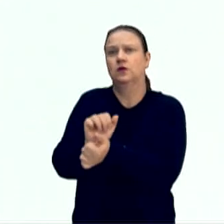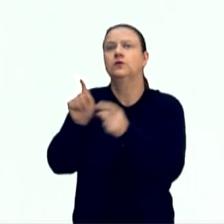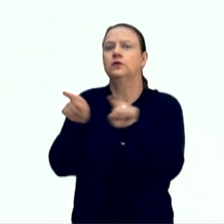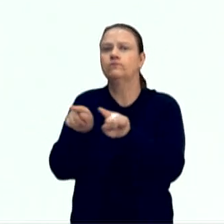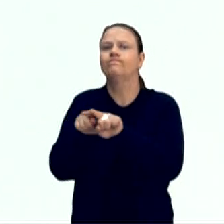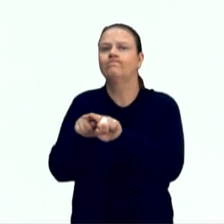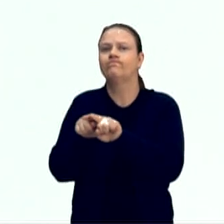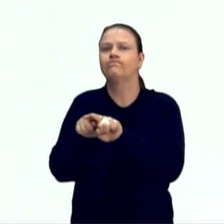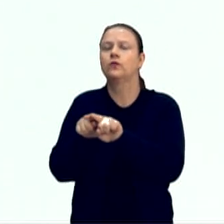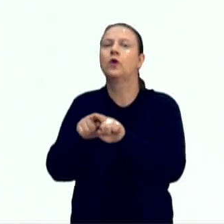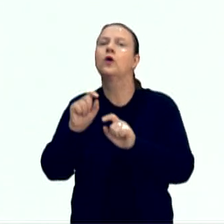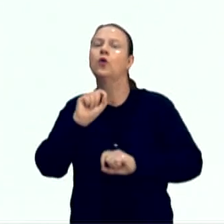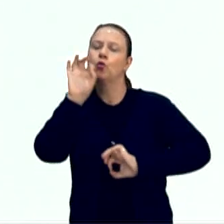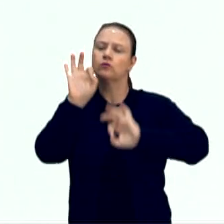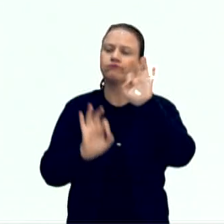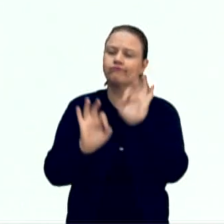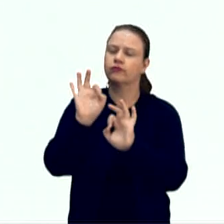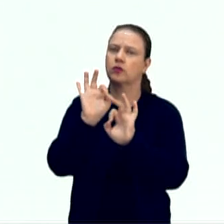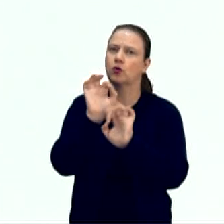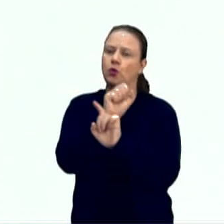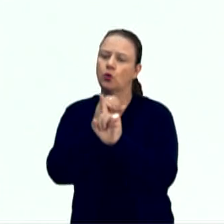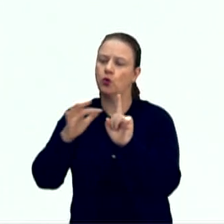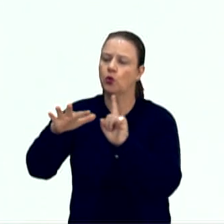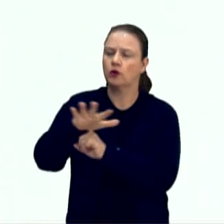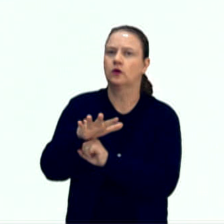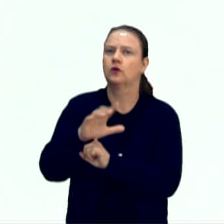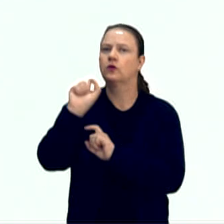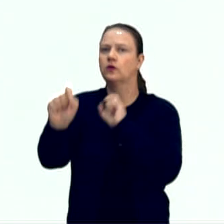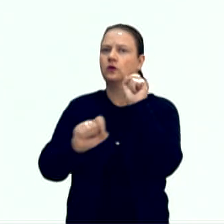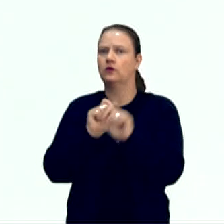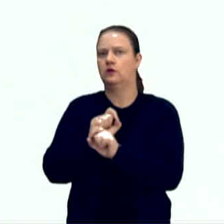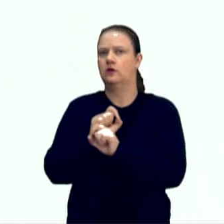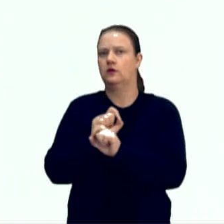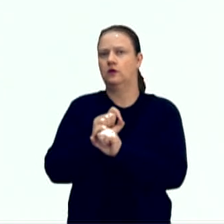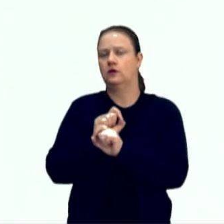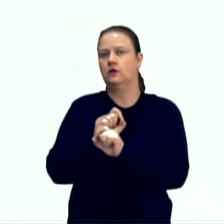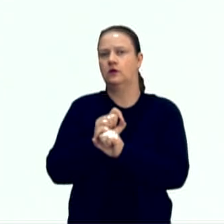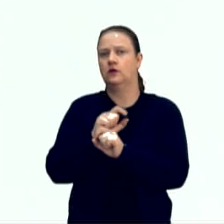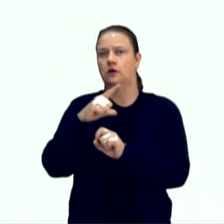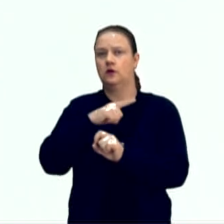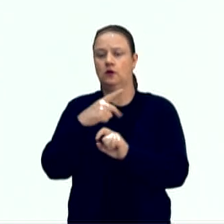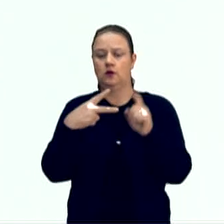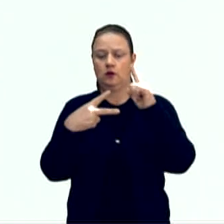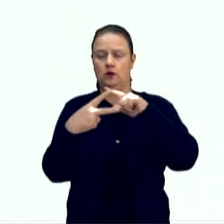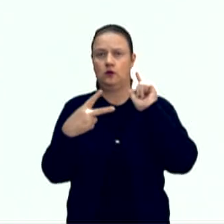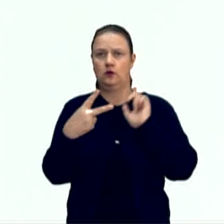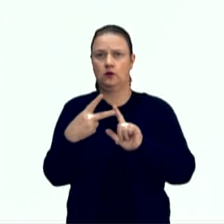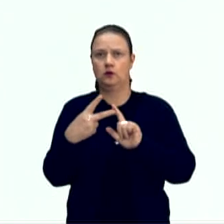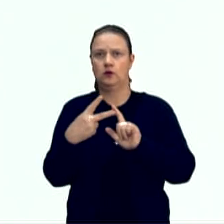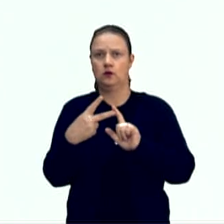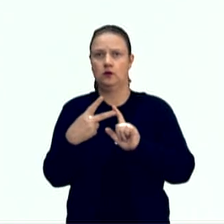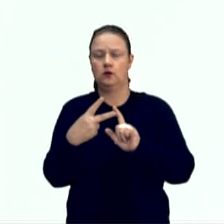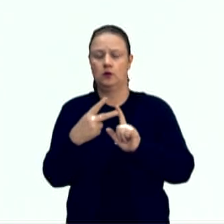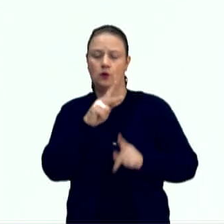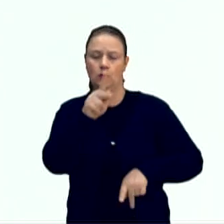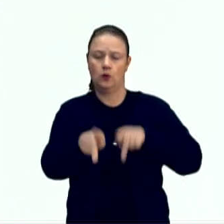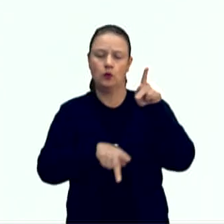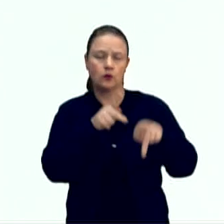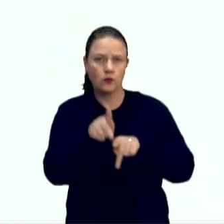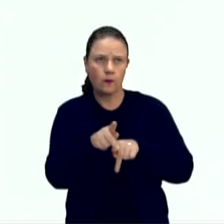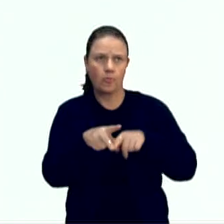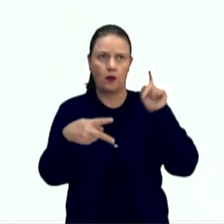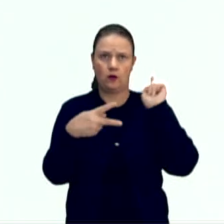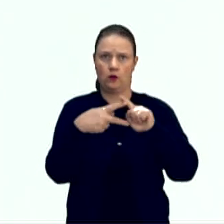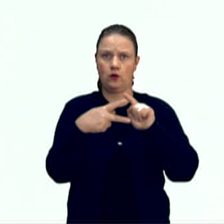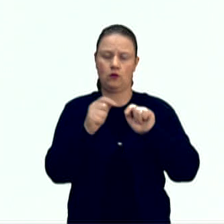daí você tem uma organização social muito distinta entre ambas. São os 2 tipos de colonização que tivemos na América. Uma